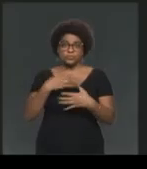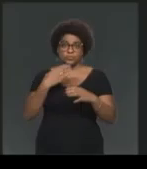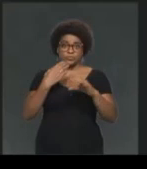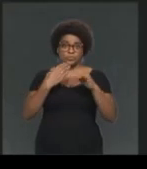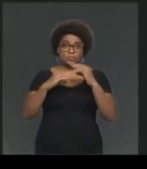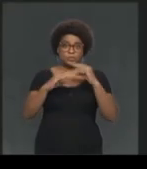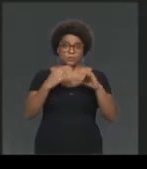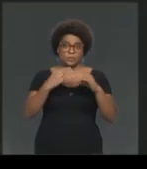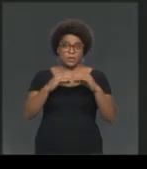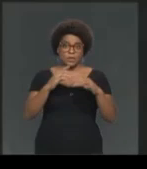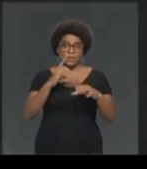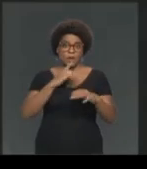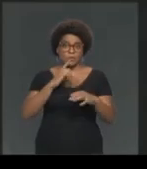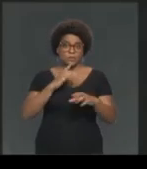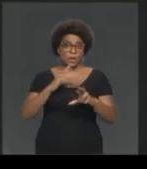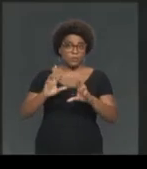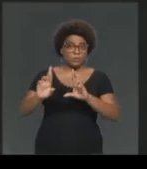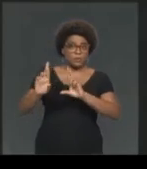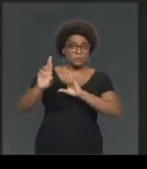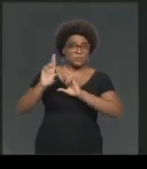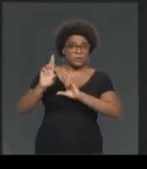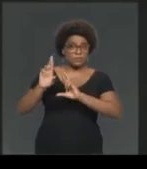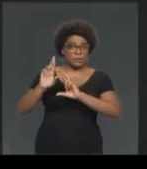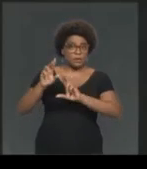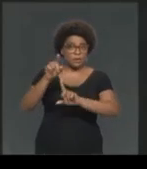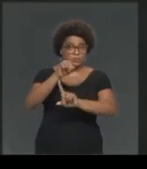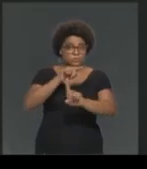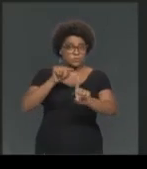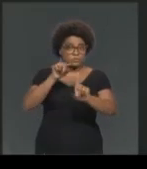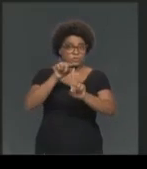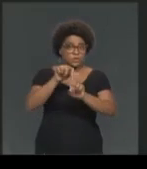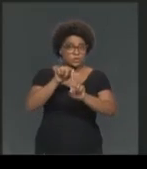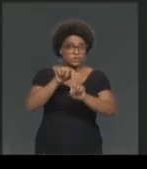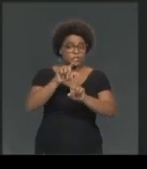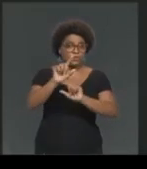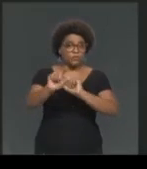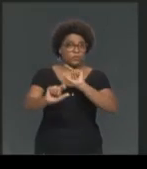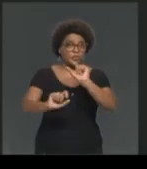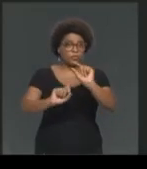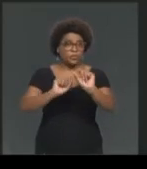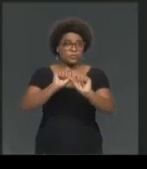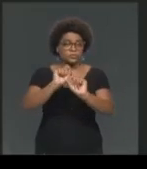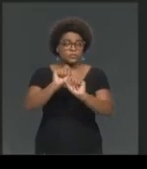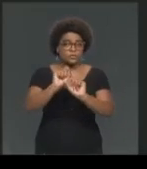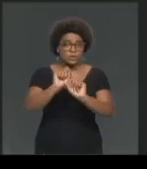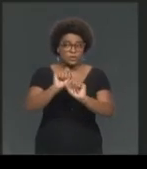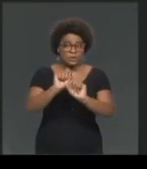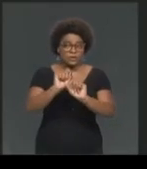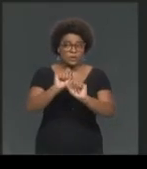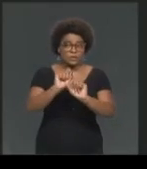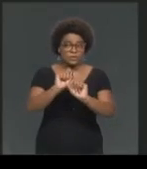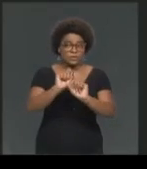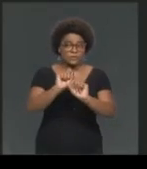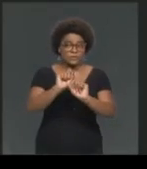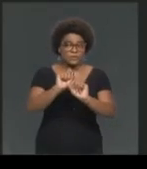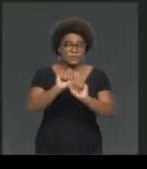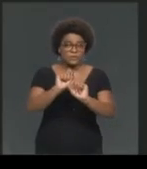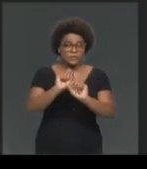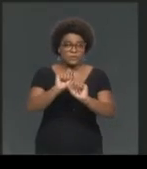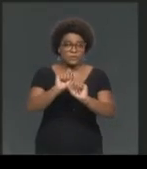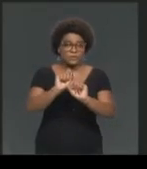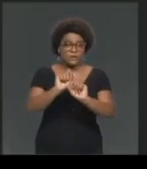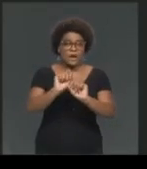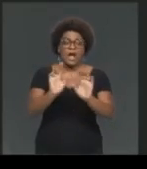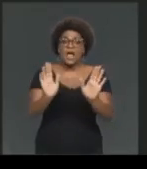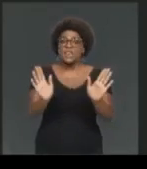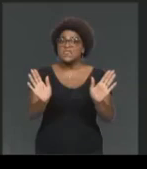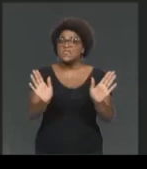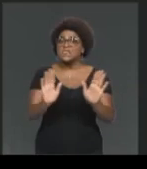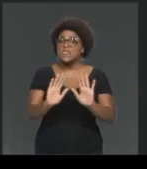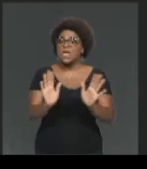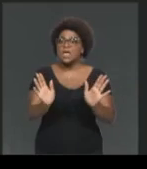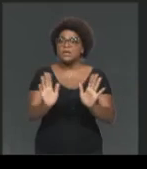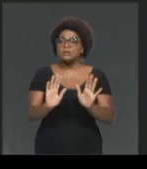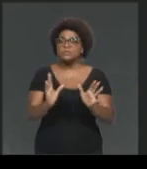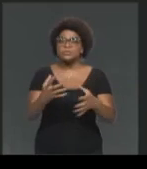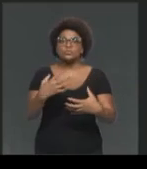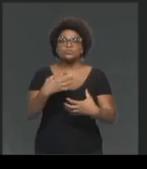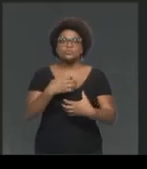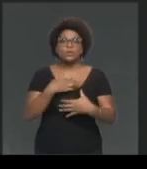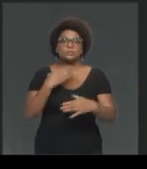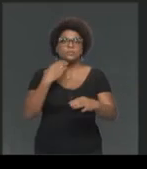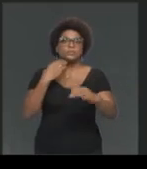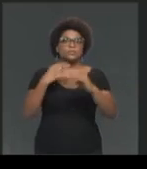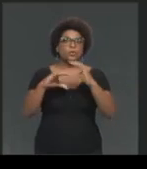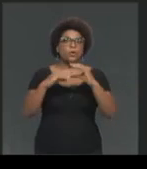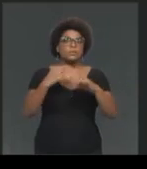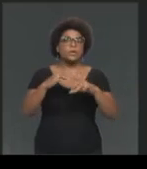cumprem um papel ideológico, ou seja, retomando aquela ideia de que nenhum meio de comunicação é